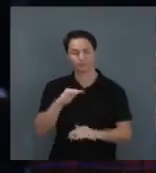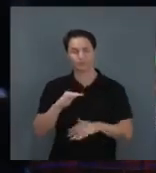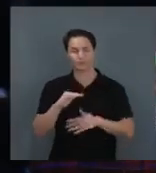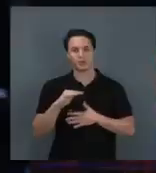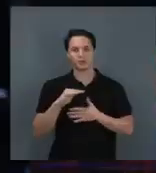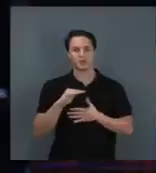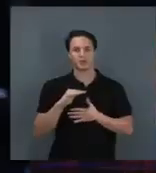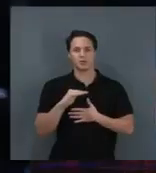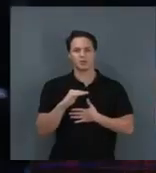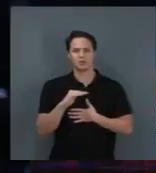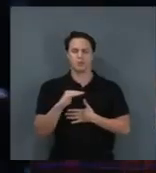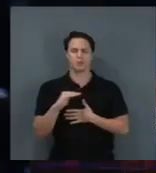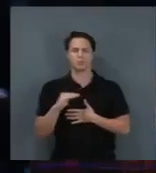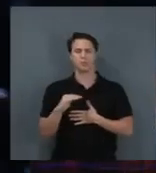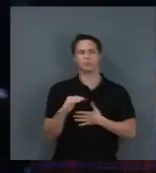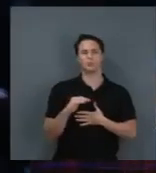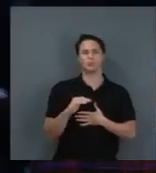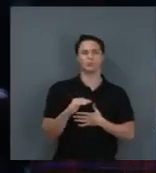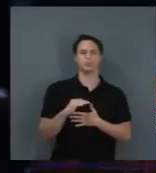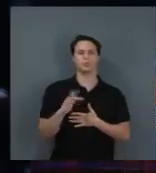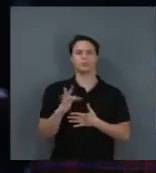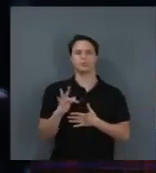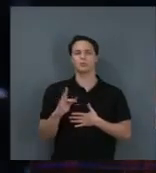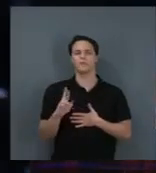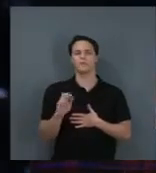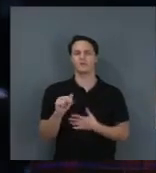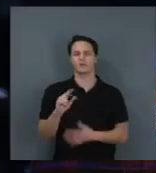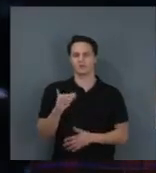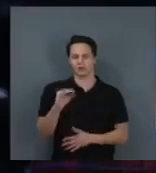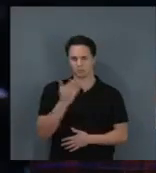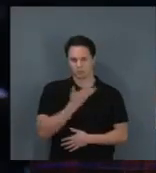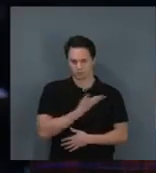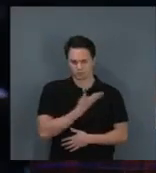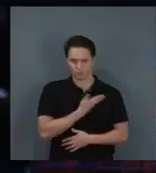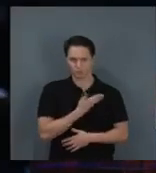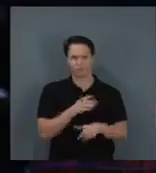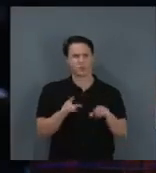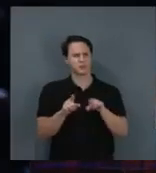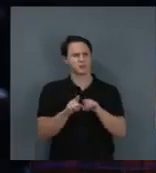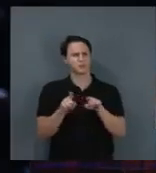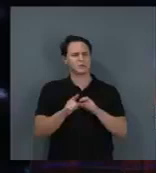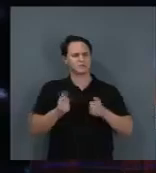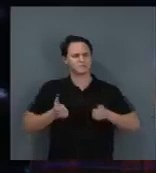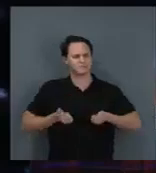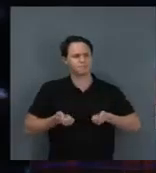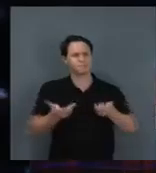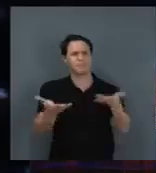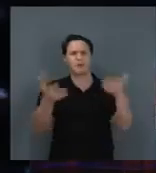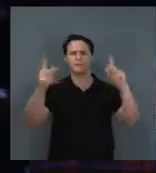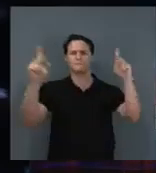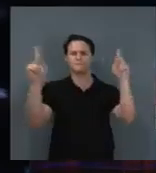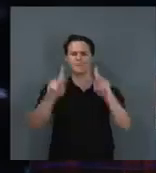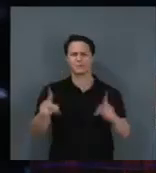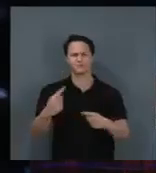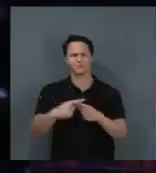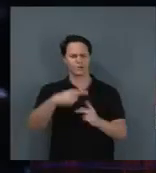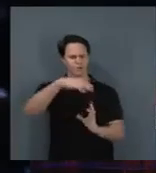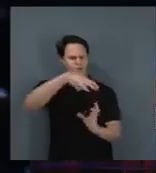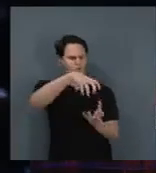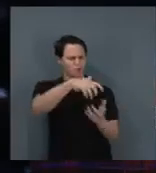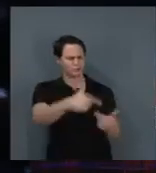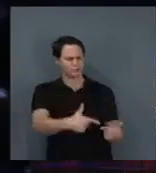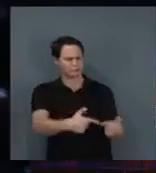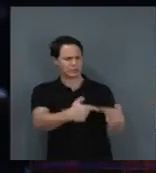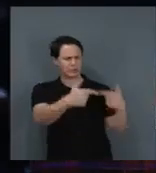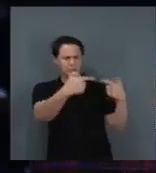Francisco também foi um pastor da paz. Em um mundo marcado por conflitos, ele